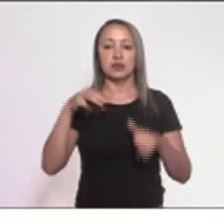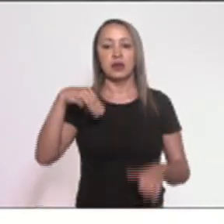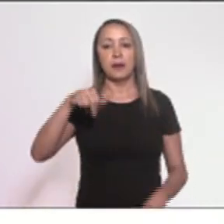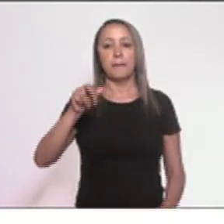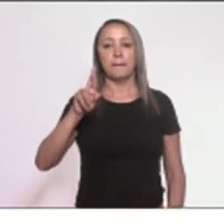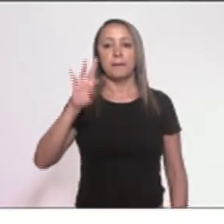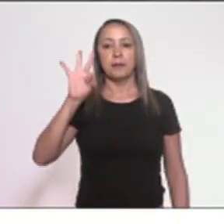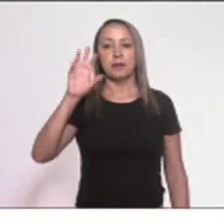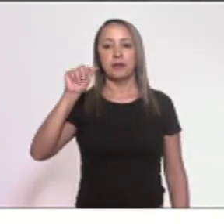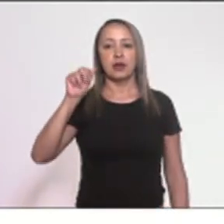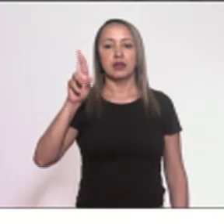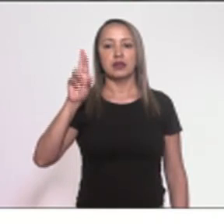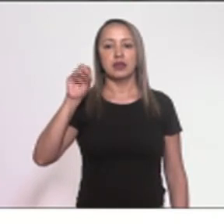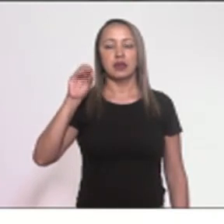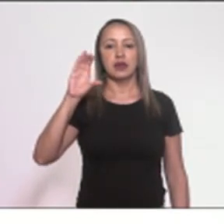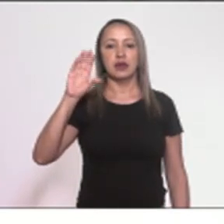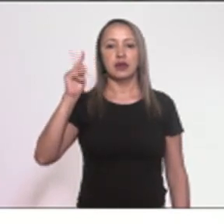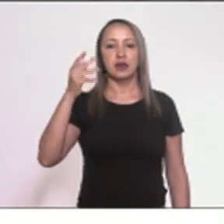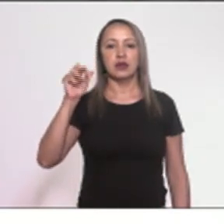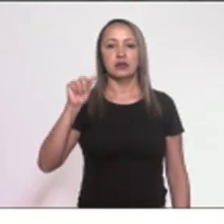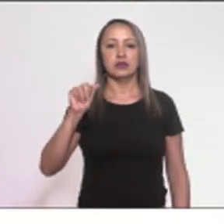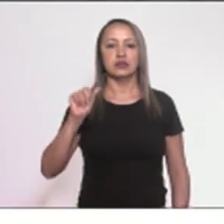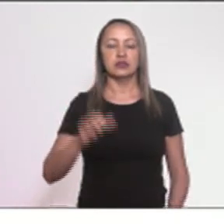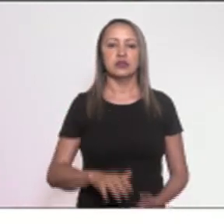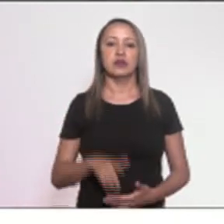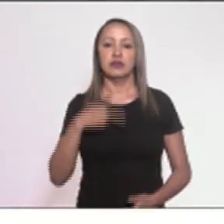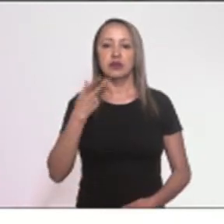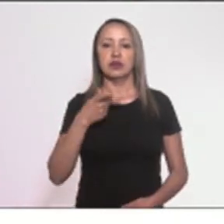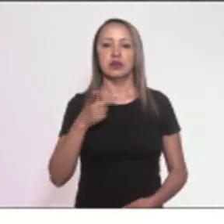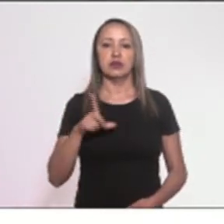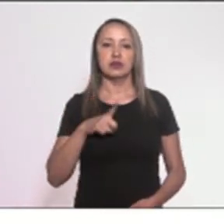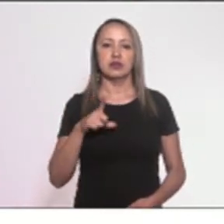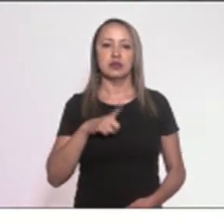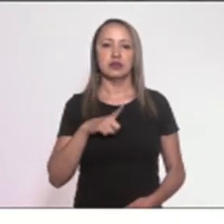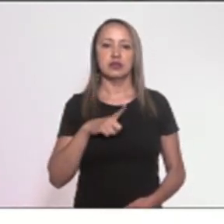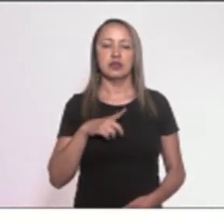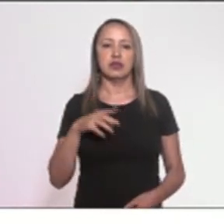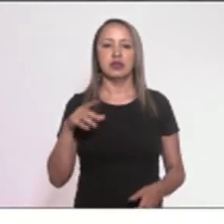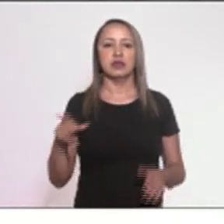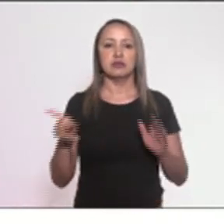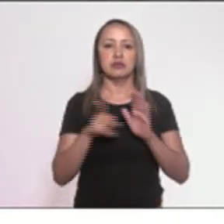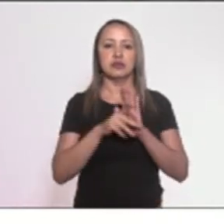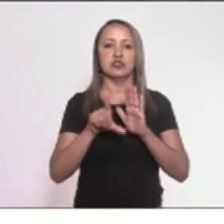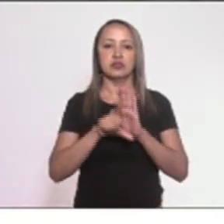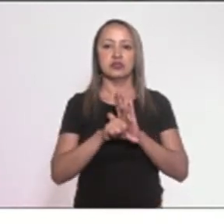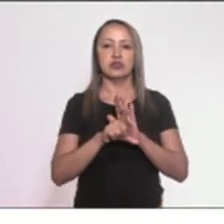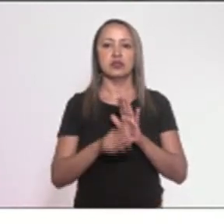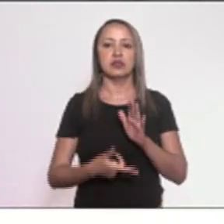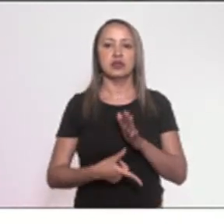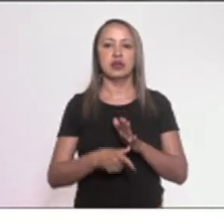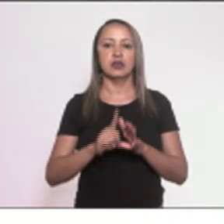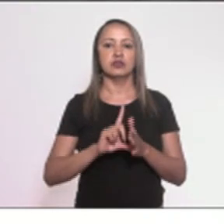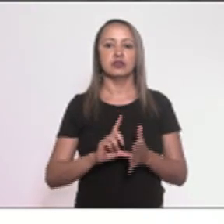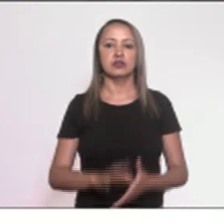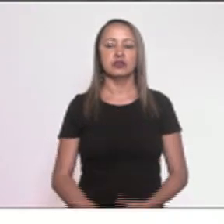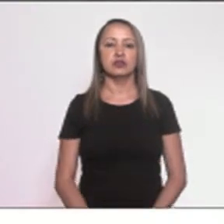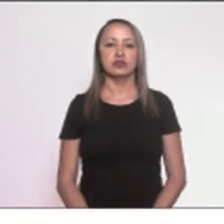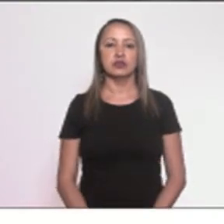Rocha, dizendo que já tem um PL que é anterior.